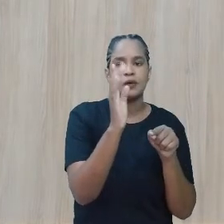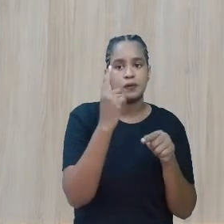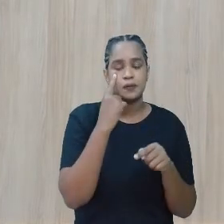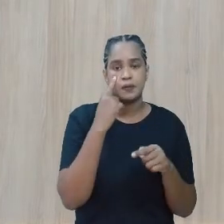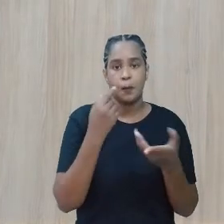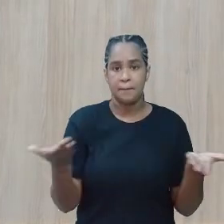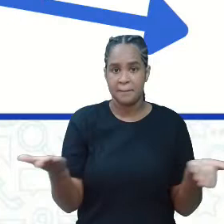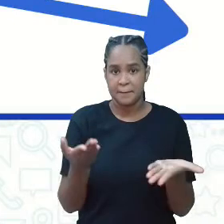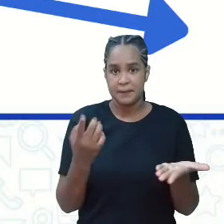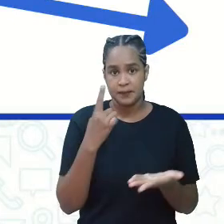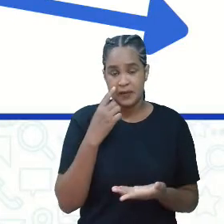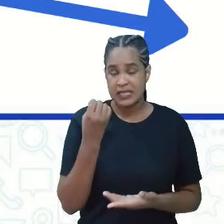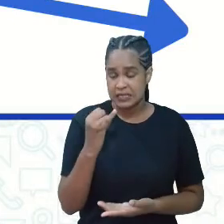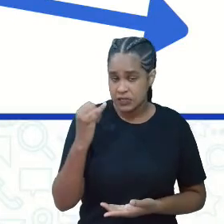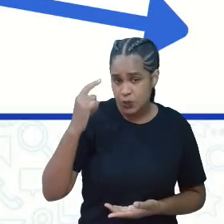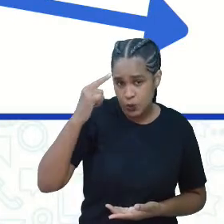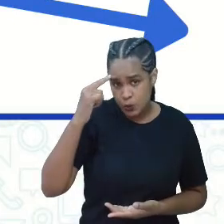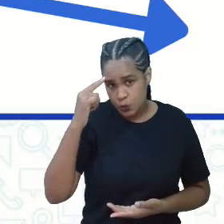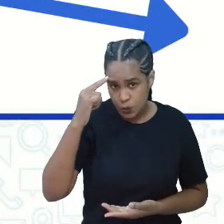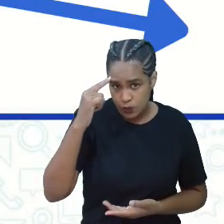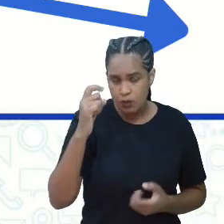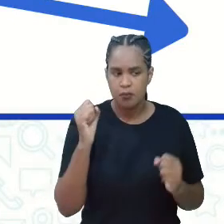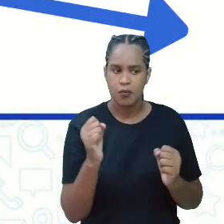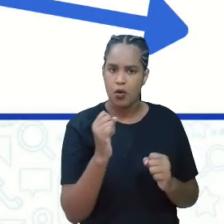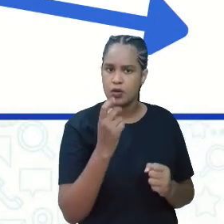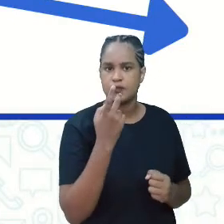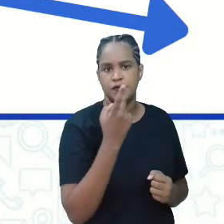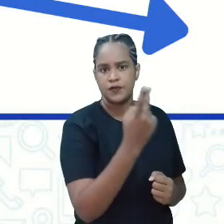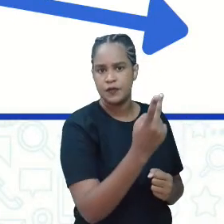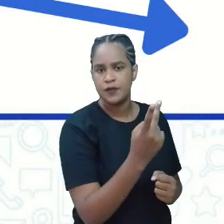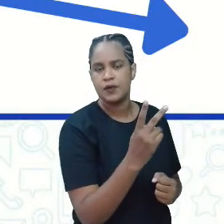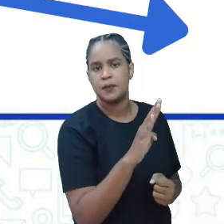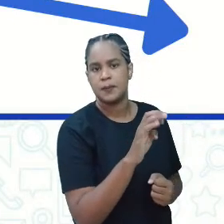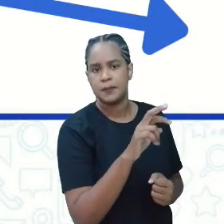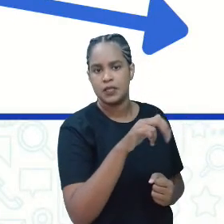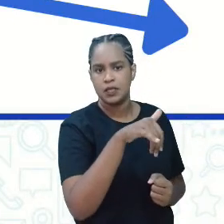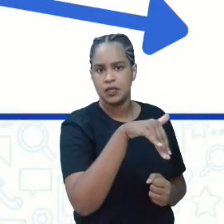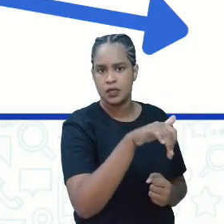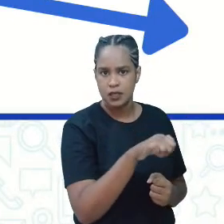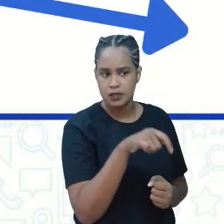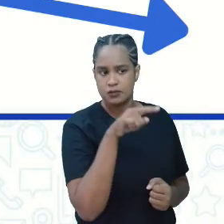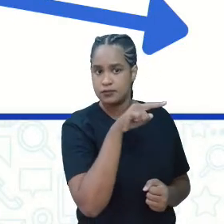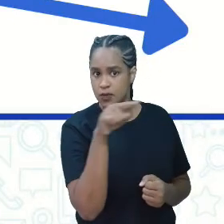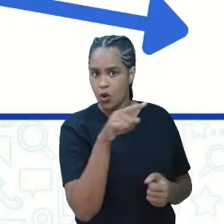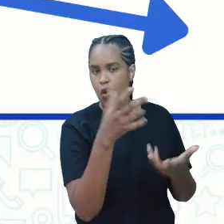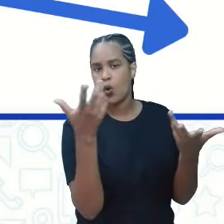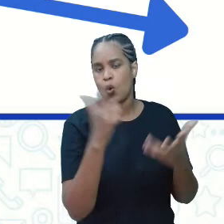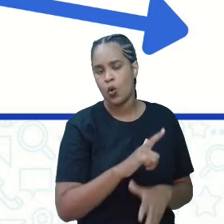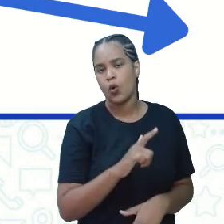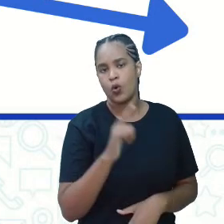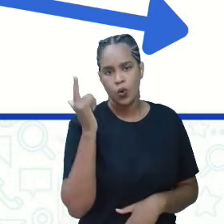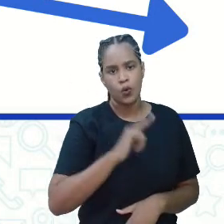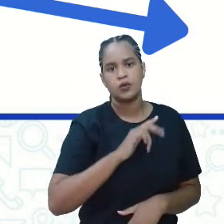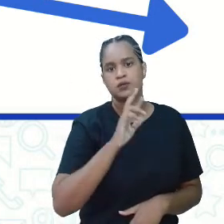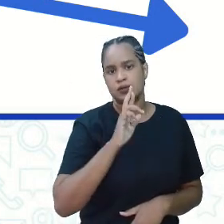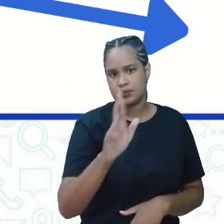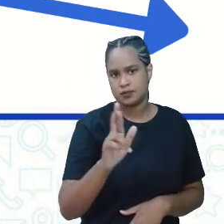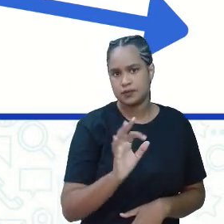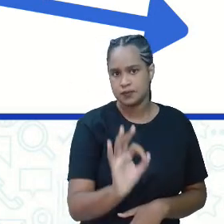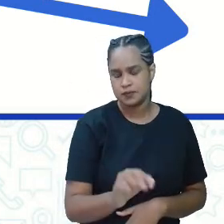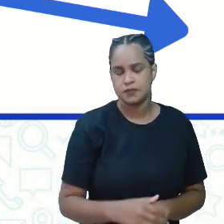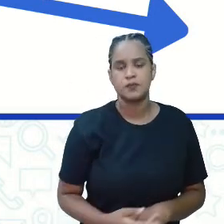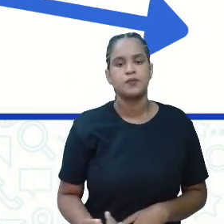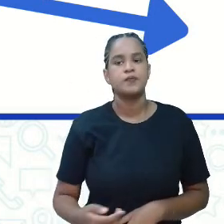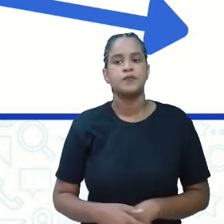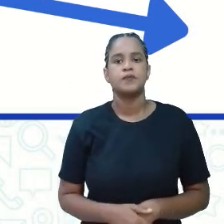comigo. Qualquer dúvida, fala com Briane, manda no chat aí, que ela vai tirar as dúvidas de vocês e eu também, tá bom?